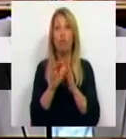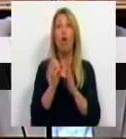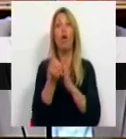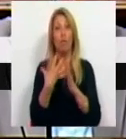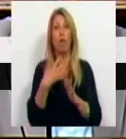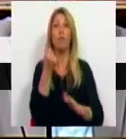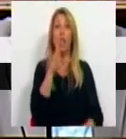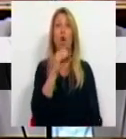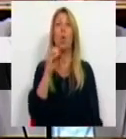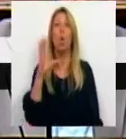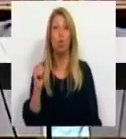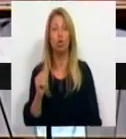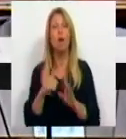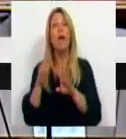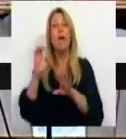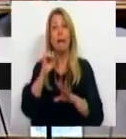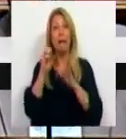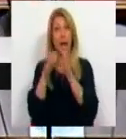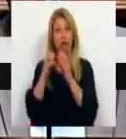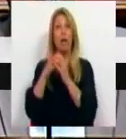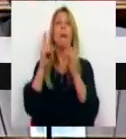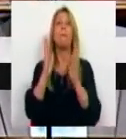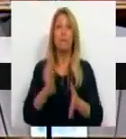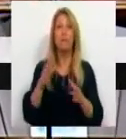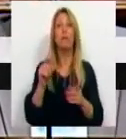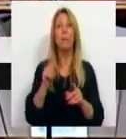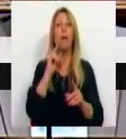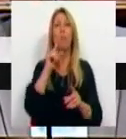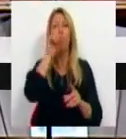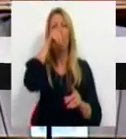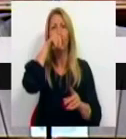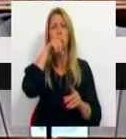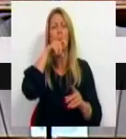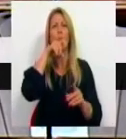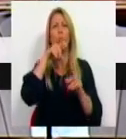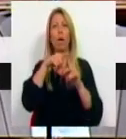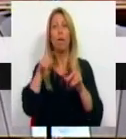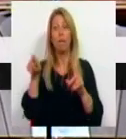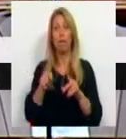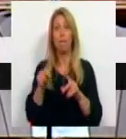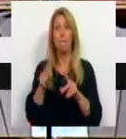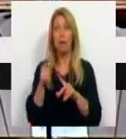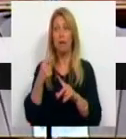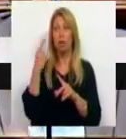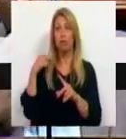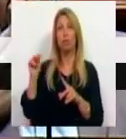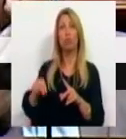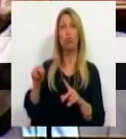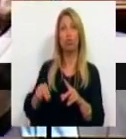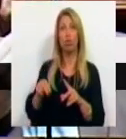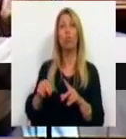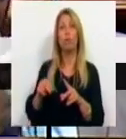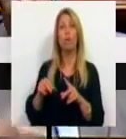mas também precisa de capital. O Montepio sofreu um downgrade de rating ainda este mês, em junho. Mas PSD e